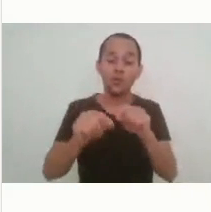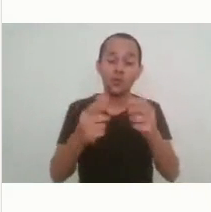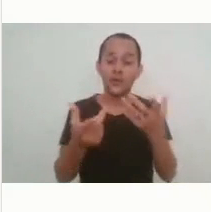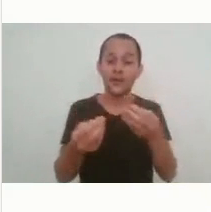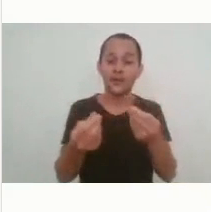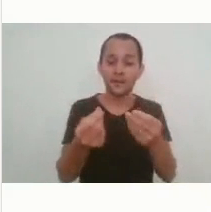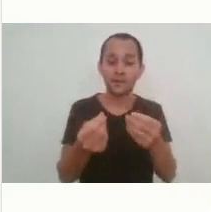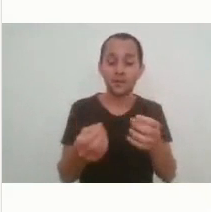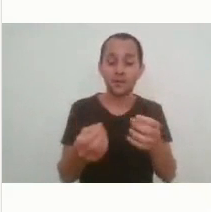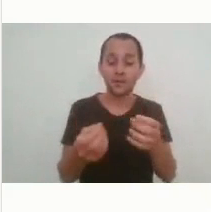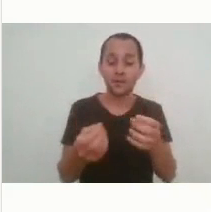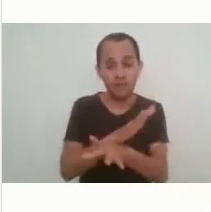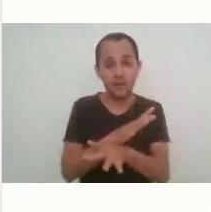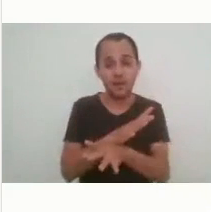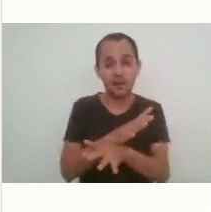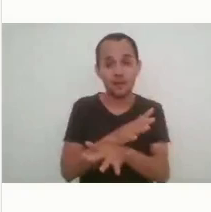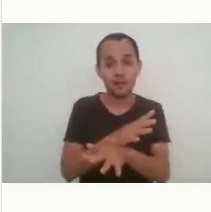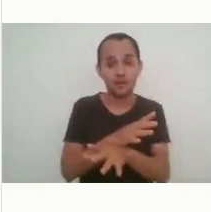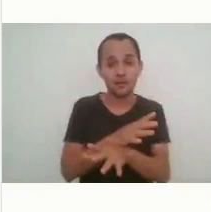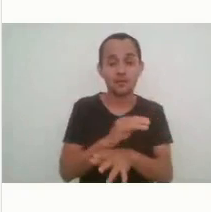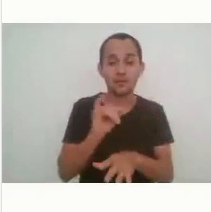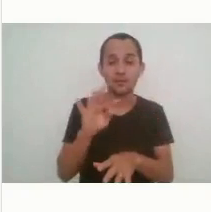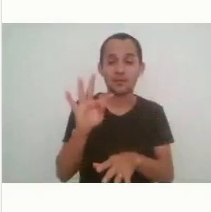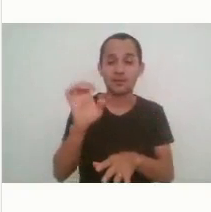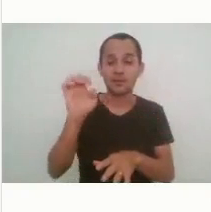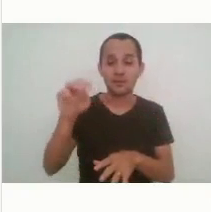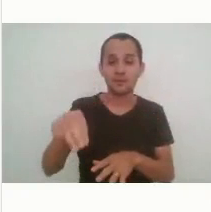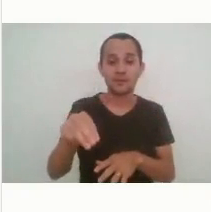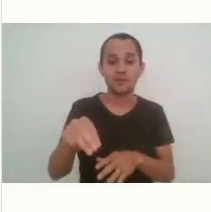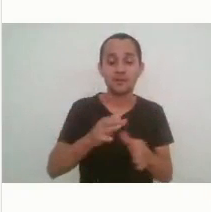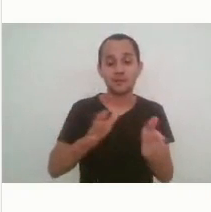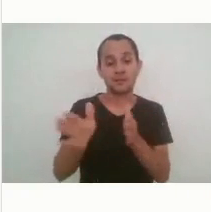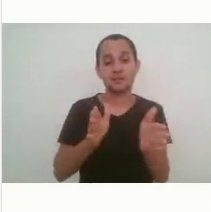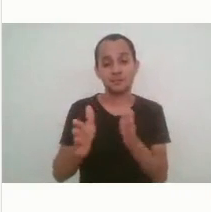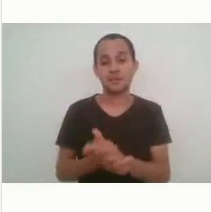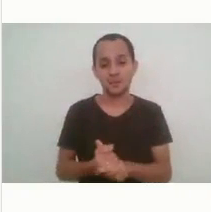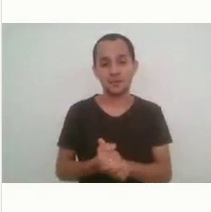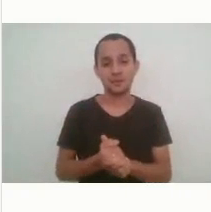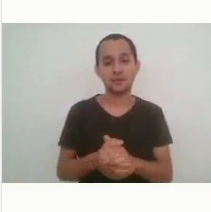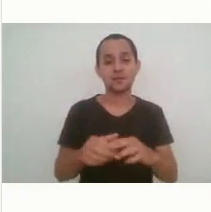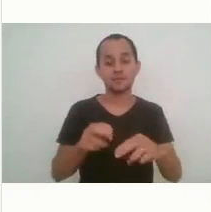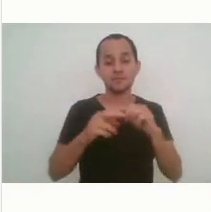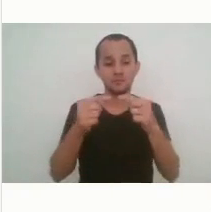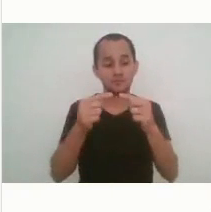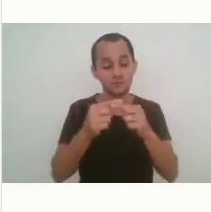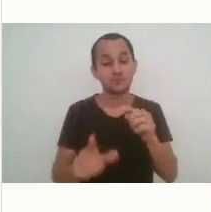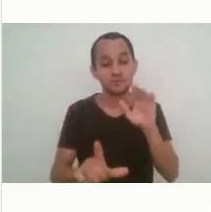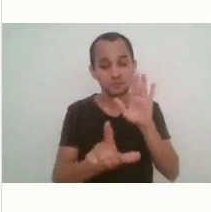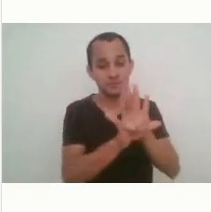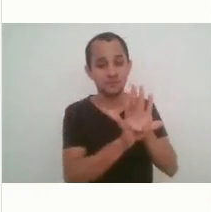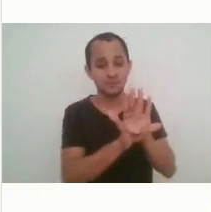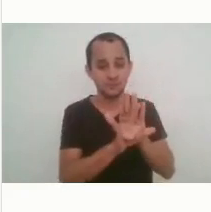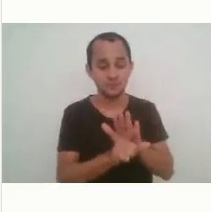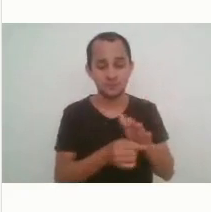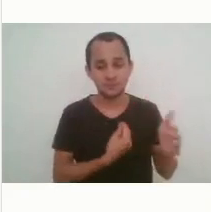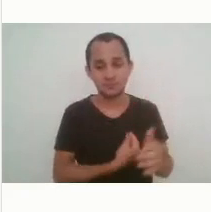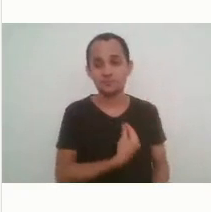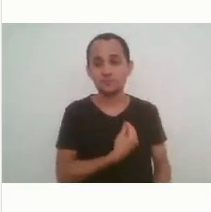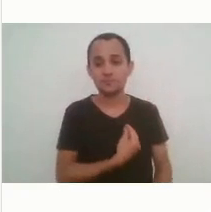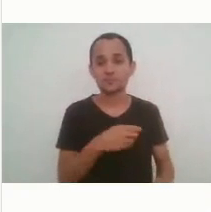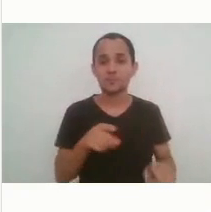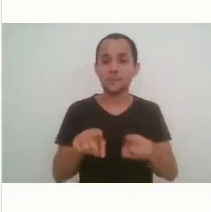completos com o item acessibilidade, de acordo com a legislação vigente e com as